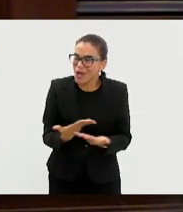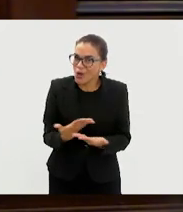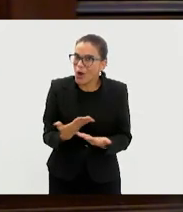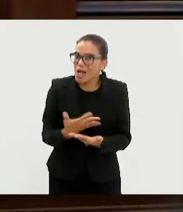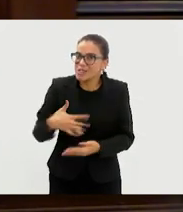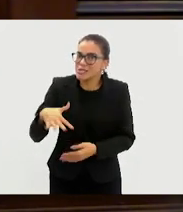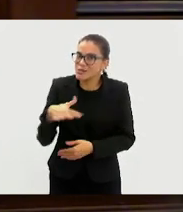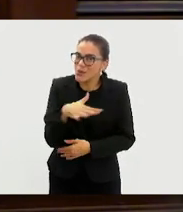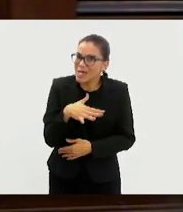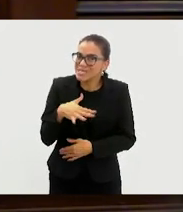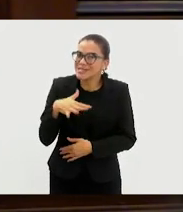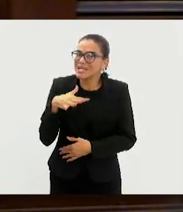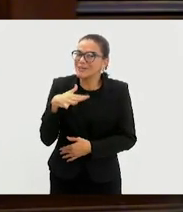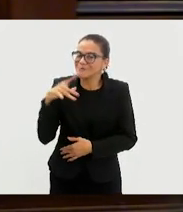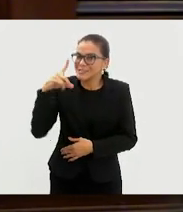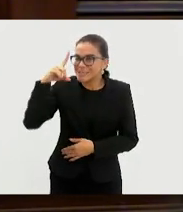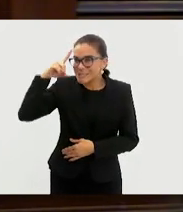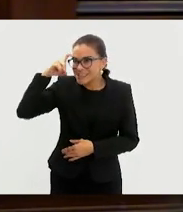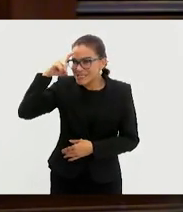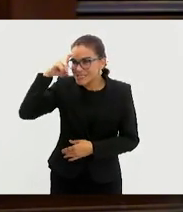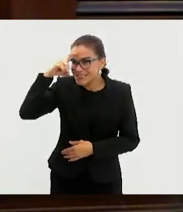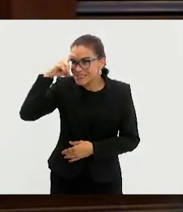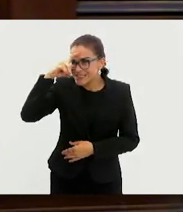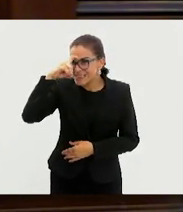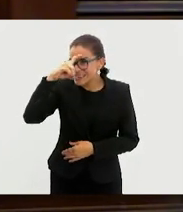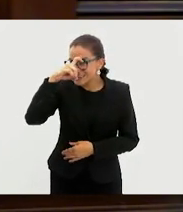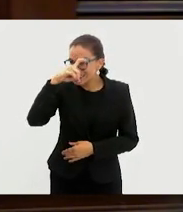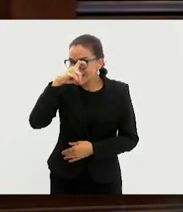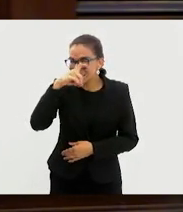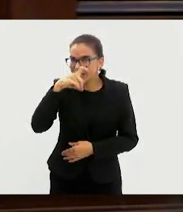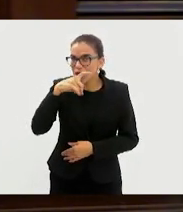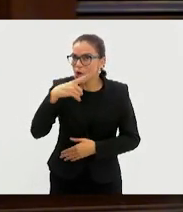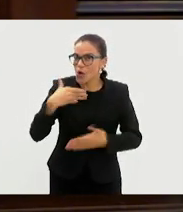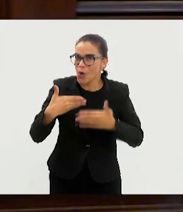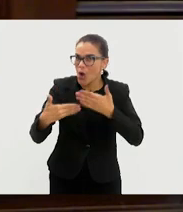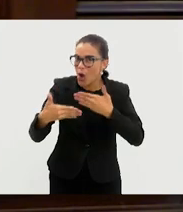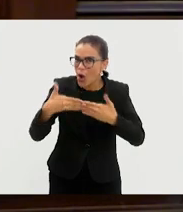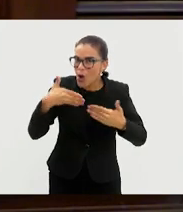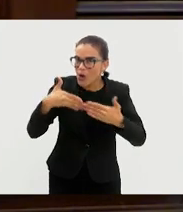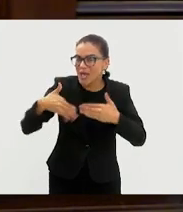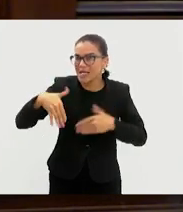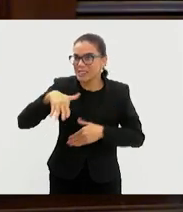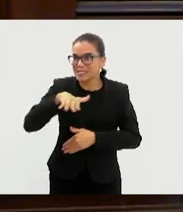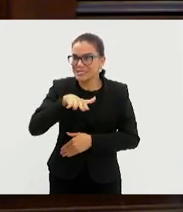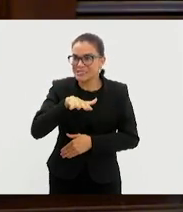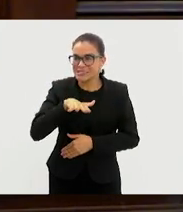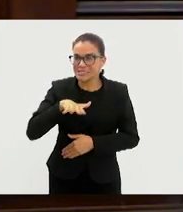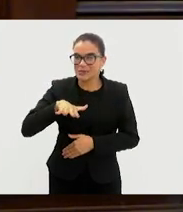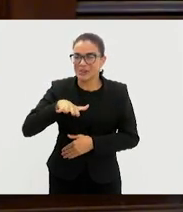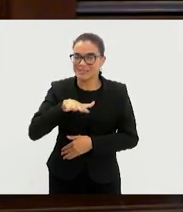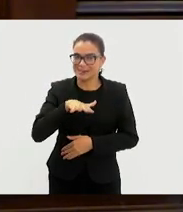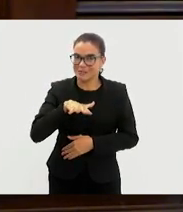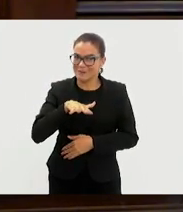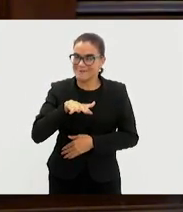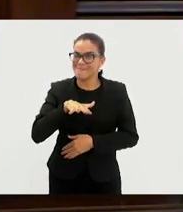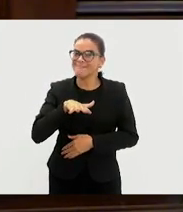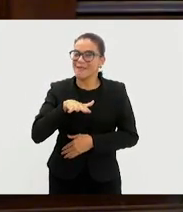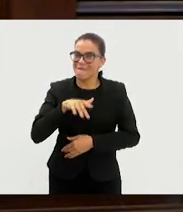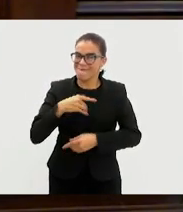abismo. Basta um leve sopro para voltarmos a